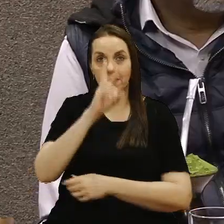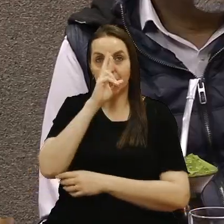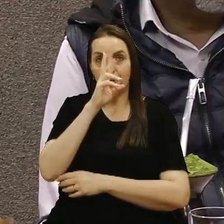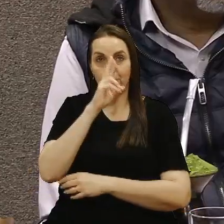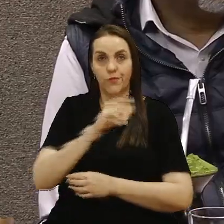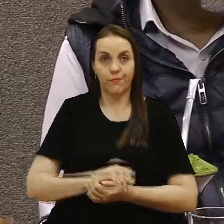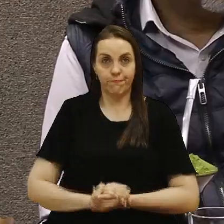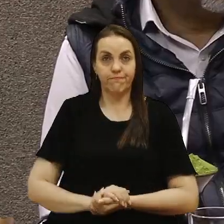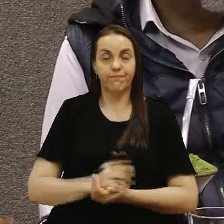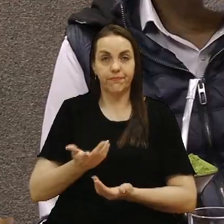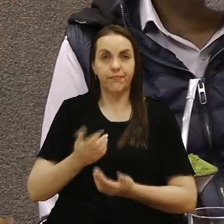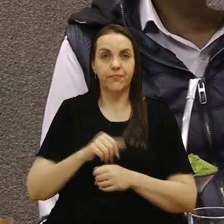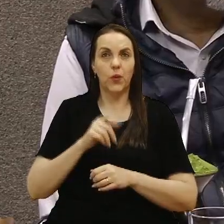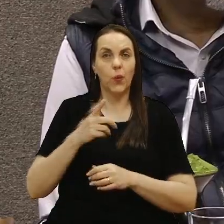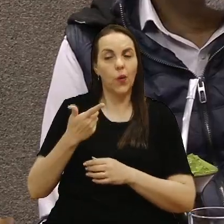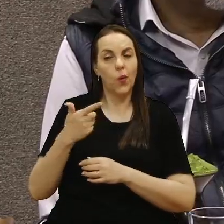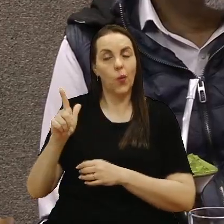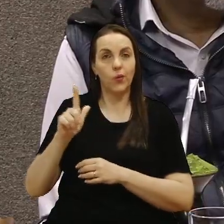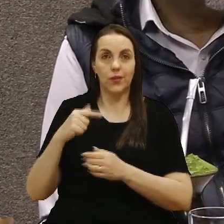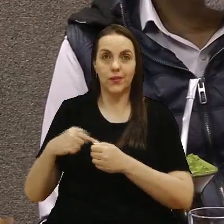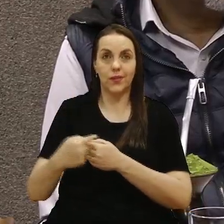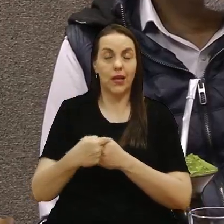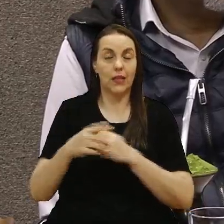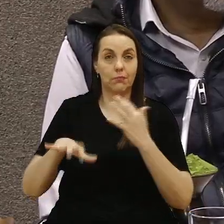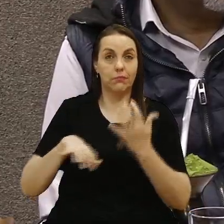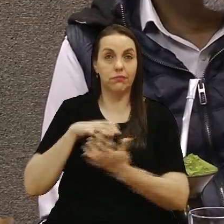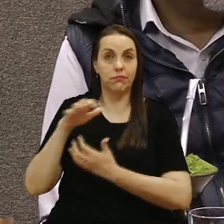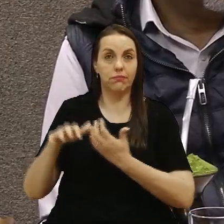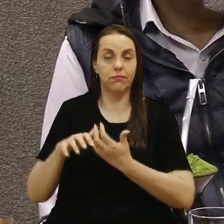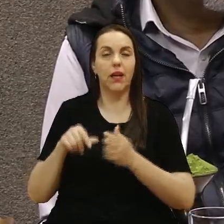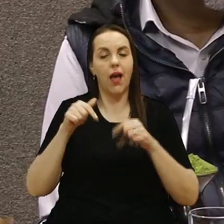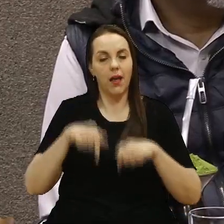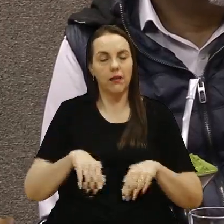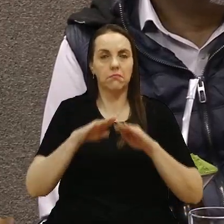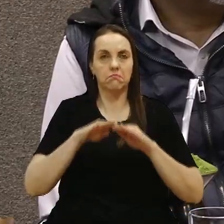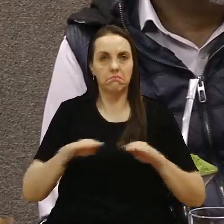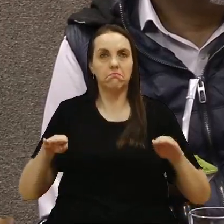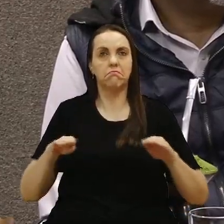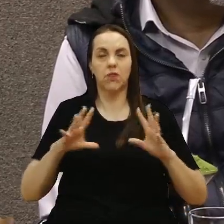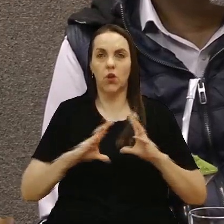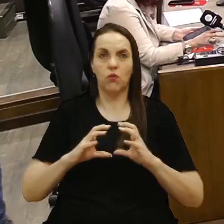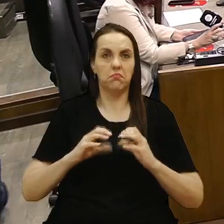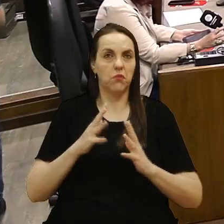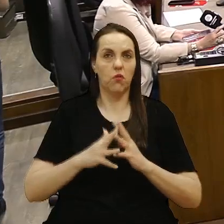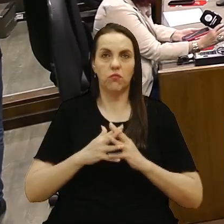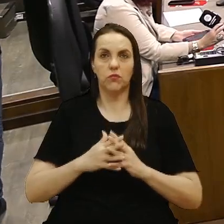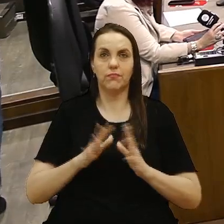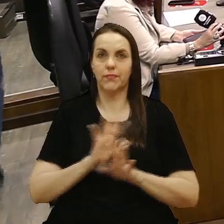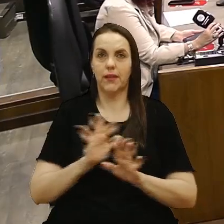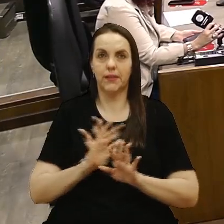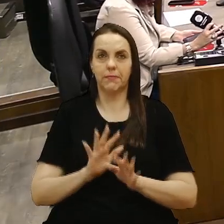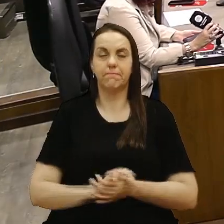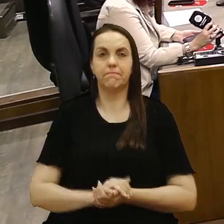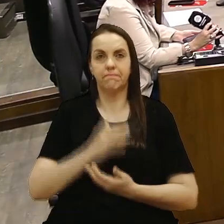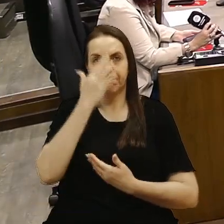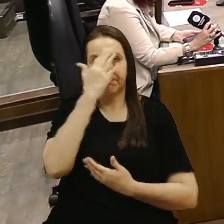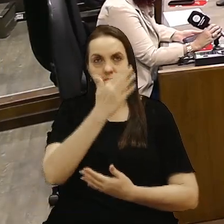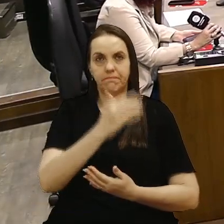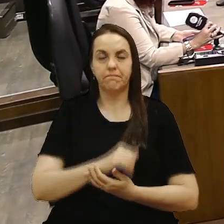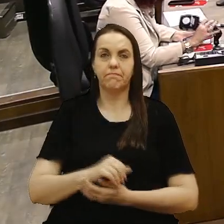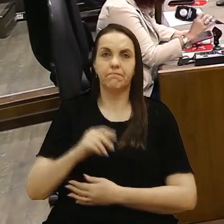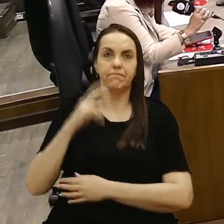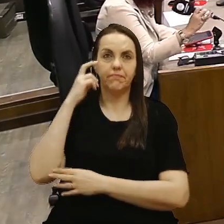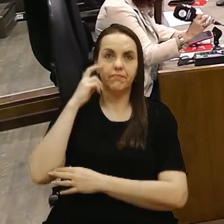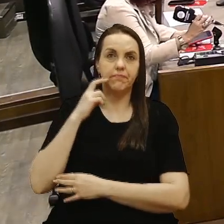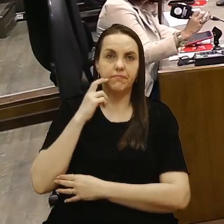ontem, diferente de outras cidades, foi tudo harmonioso e sem nenhum conflito. Obrigado, presidente. Obrigado, vereador Daniel